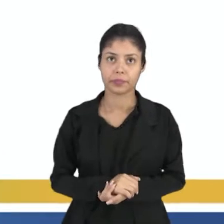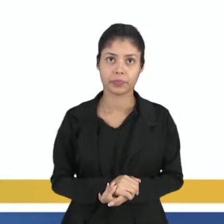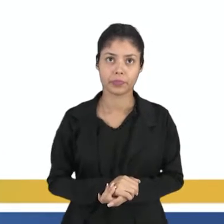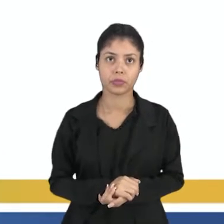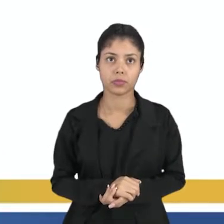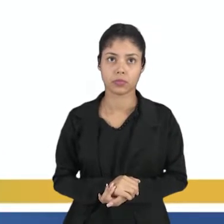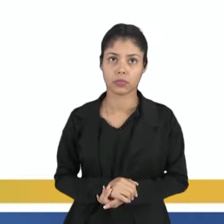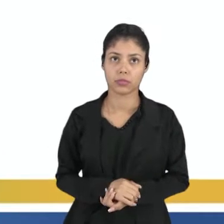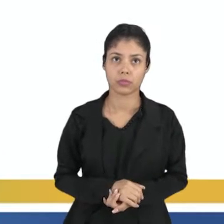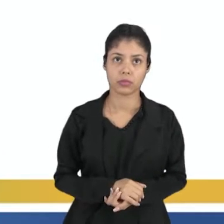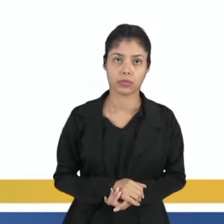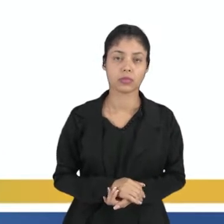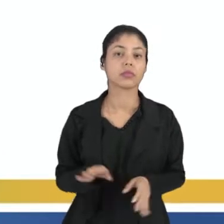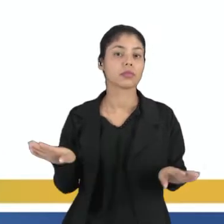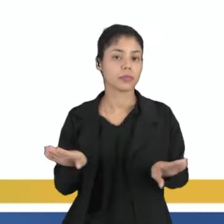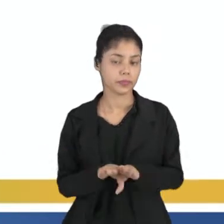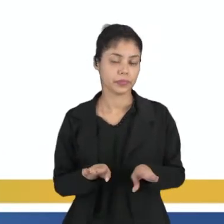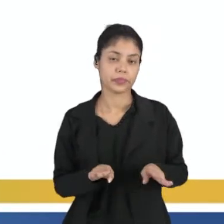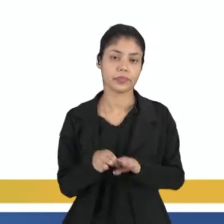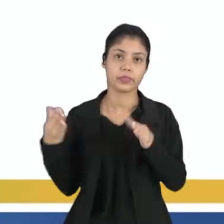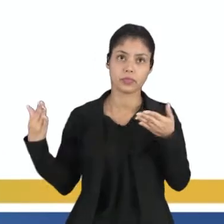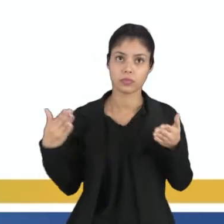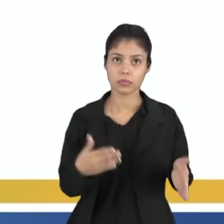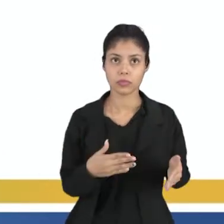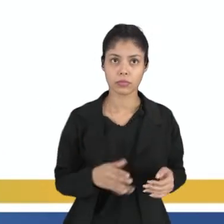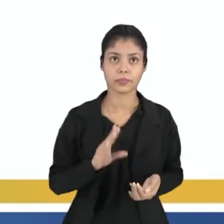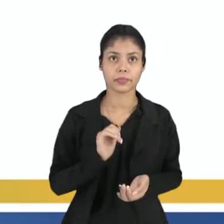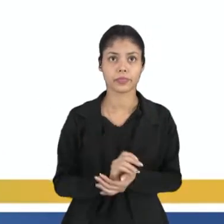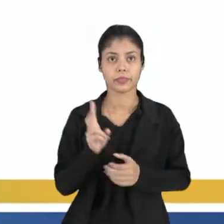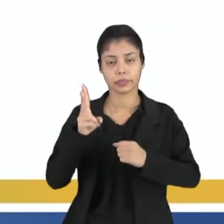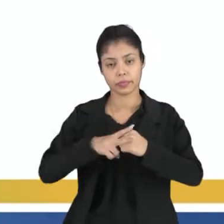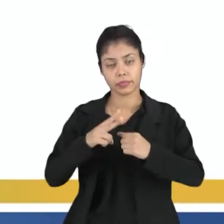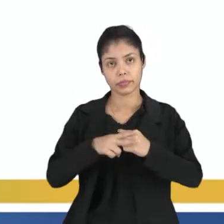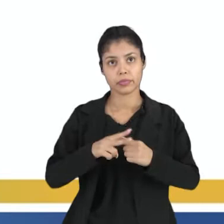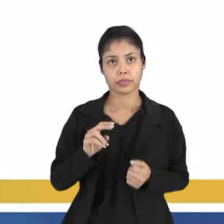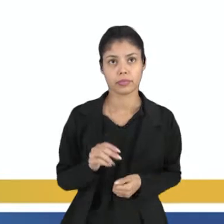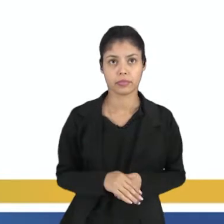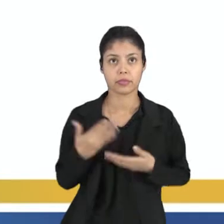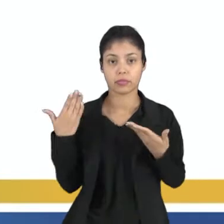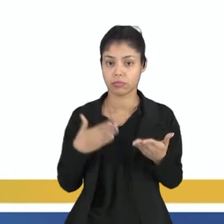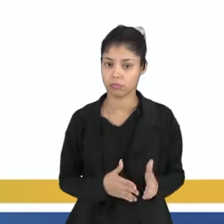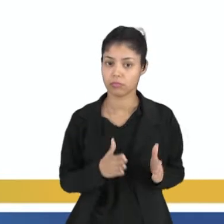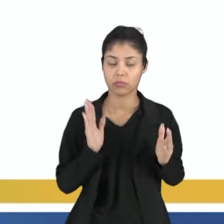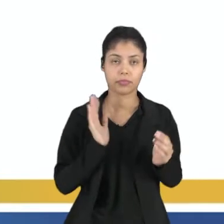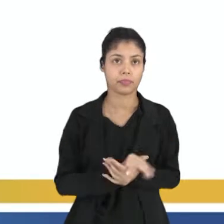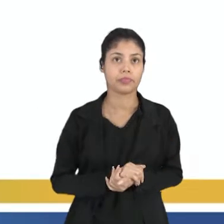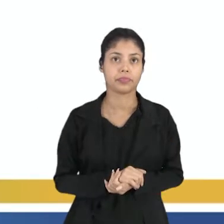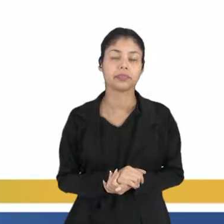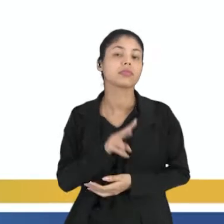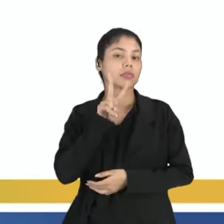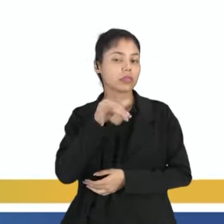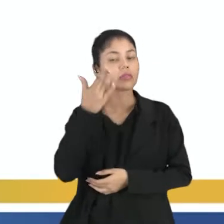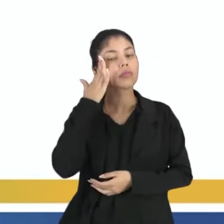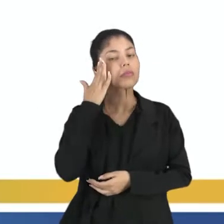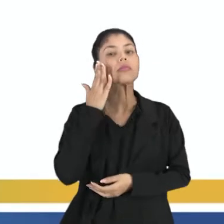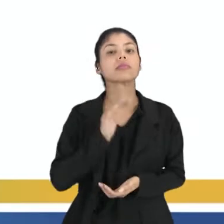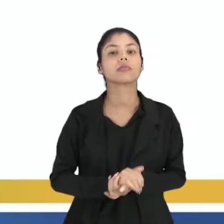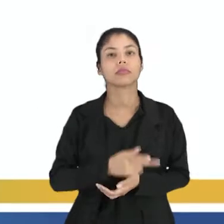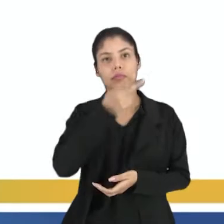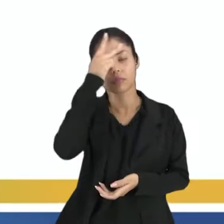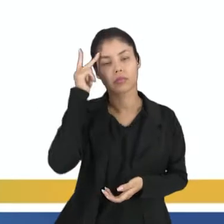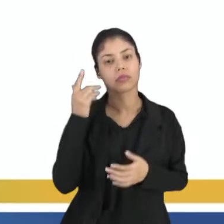horas. Chegamos também é um verbo intransitivo, porque se a pessoa diz cheguei ou chegamos, você entende que a